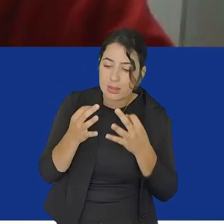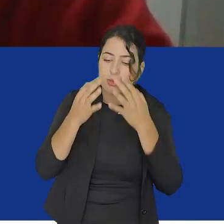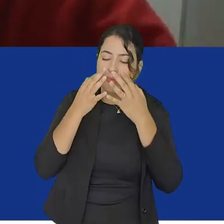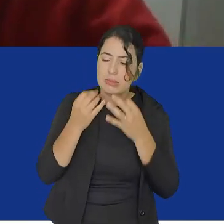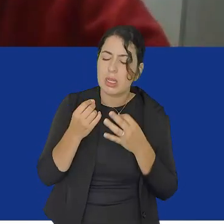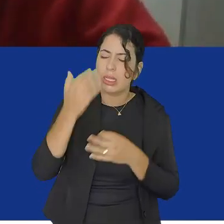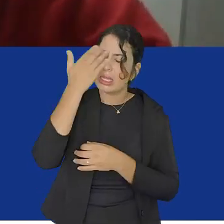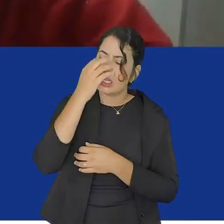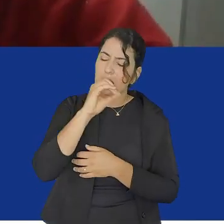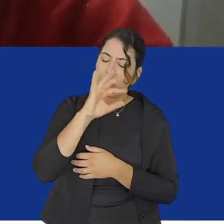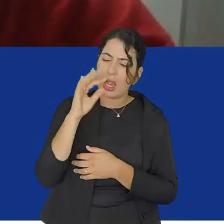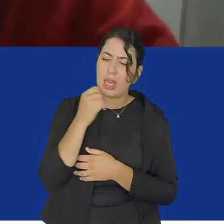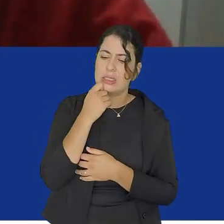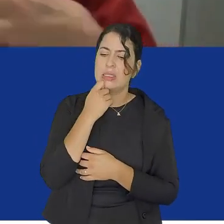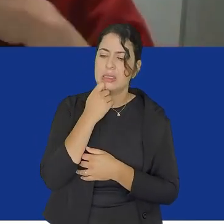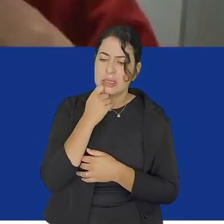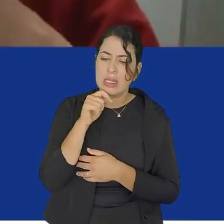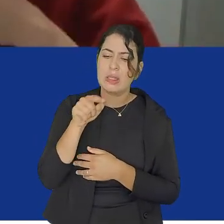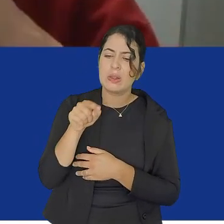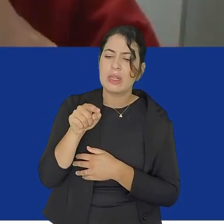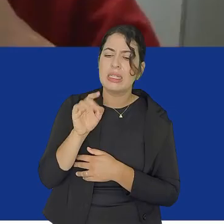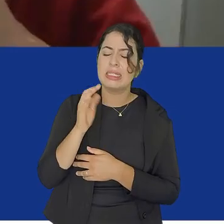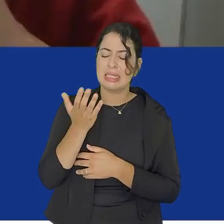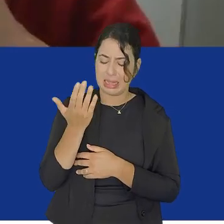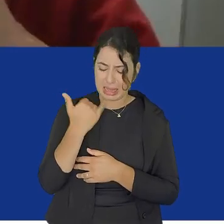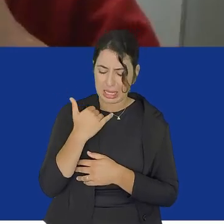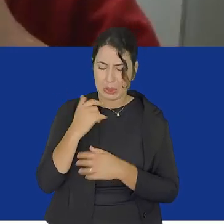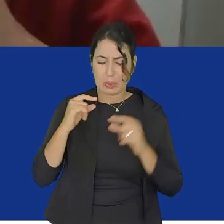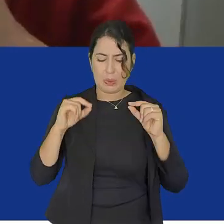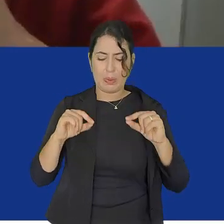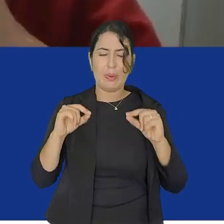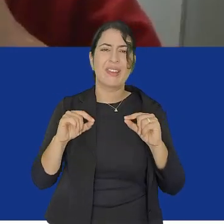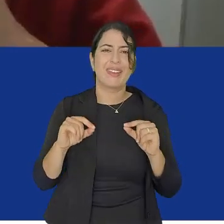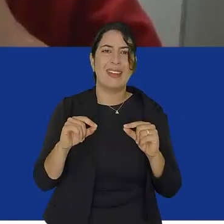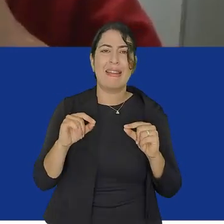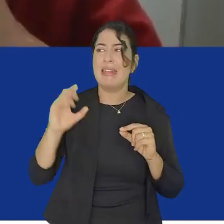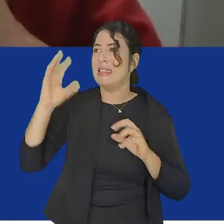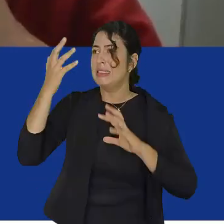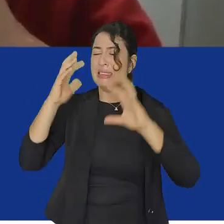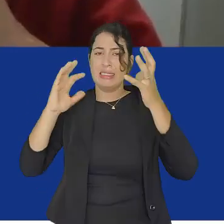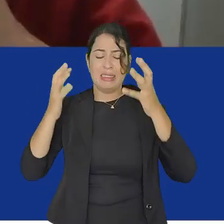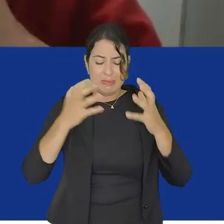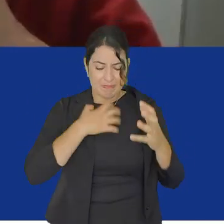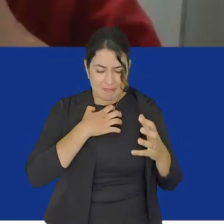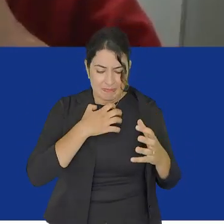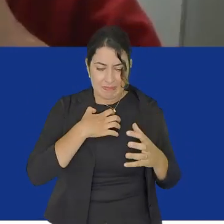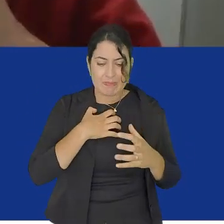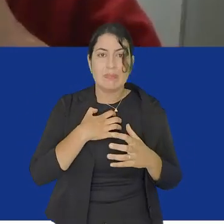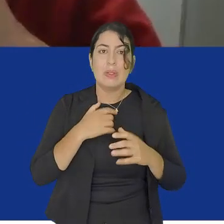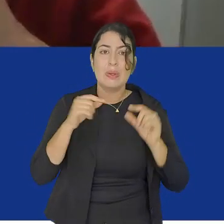entender e tentar escutar, né, o que está passando dentro de você a partir daquilo que aconteceu, e que